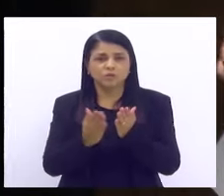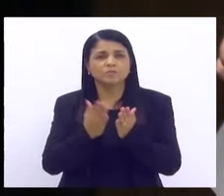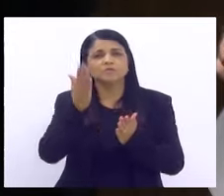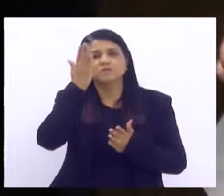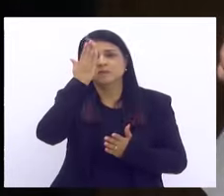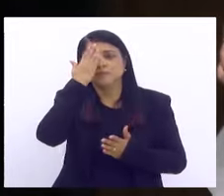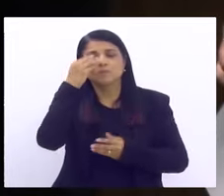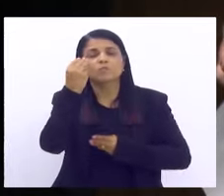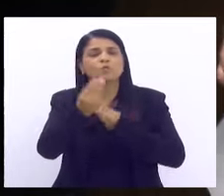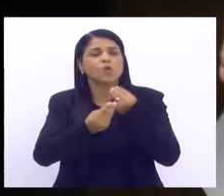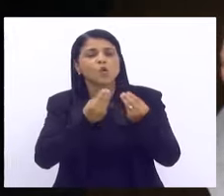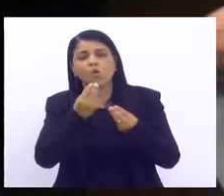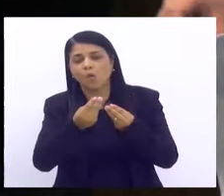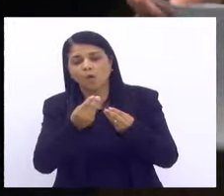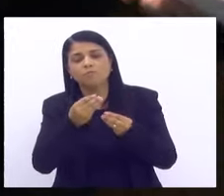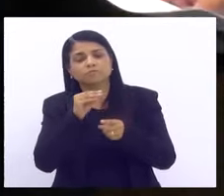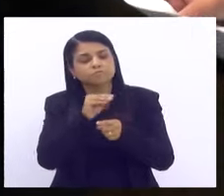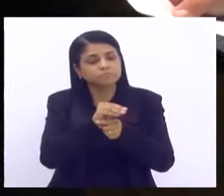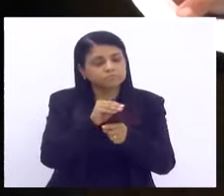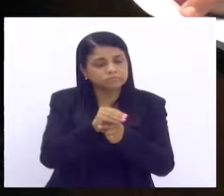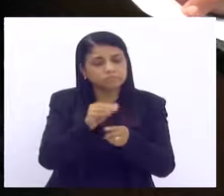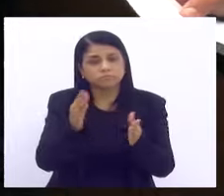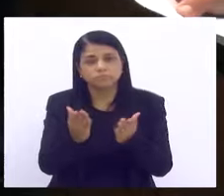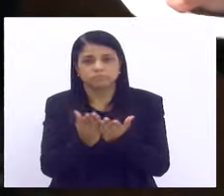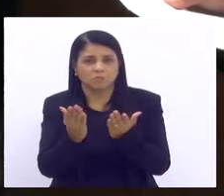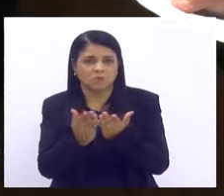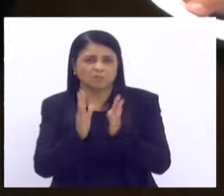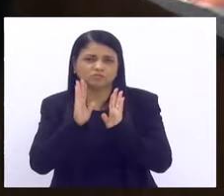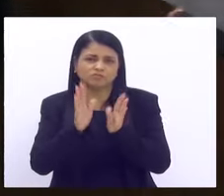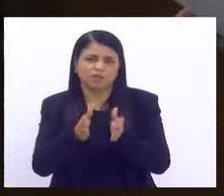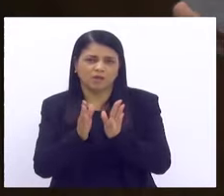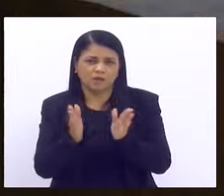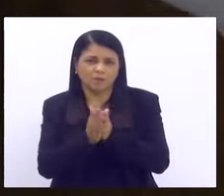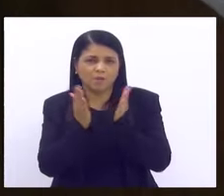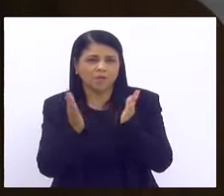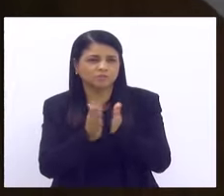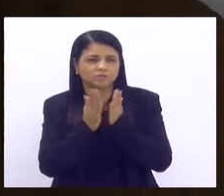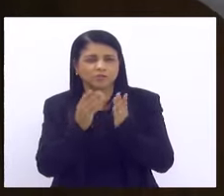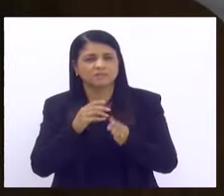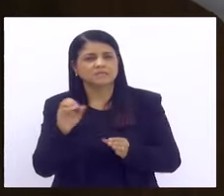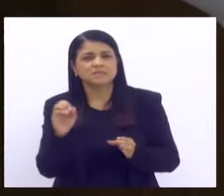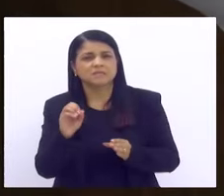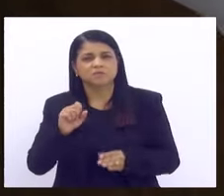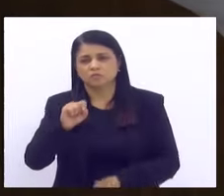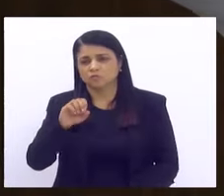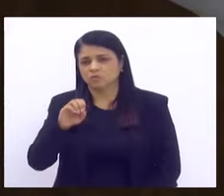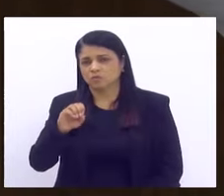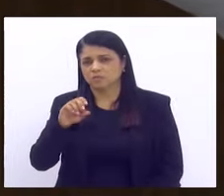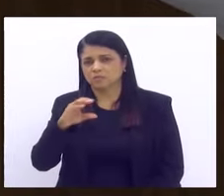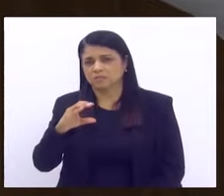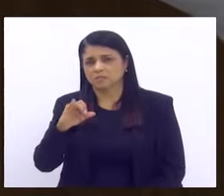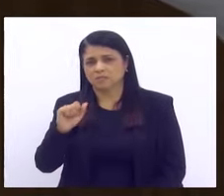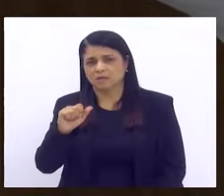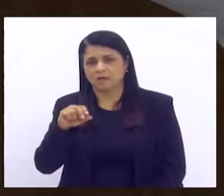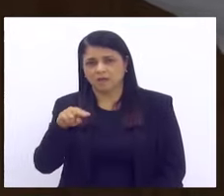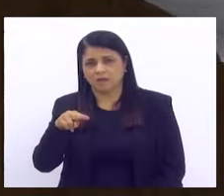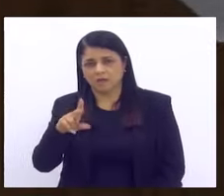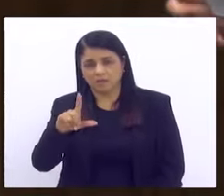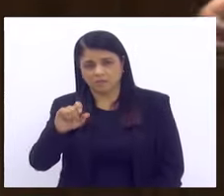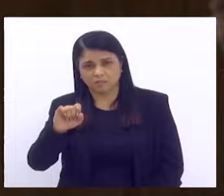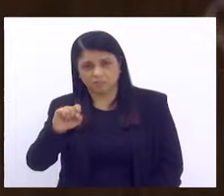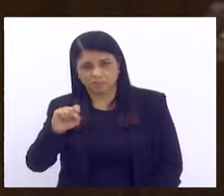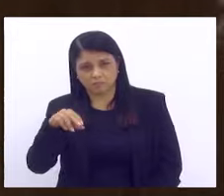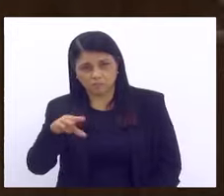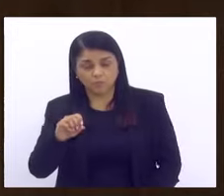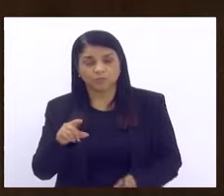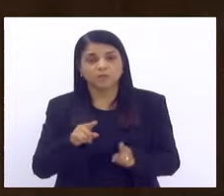sabemos como devemos lidar com os pobres sem o socialismo e sem o comunismo. Essas